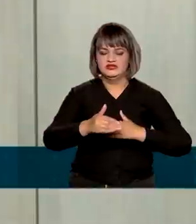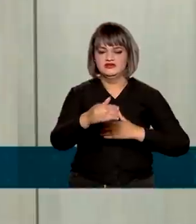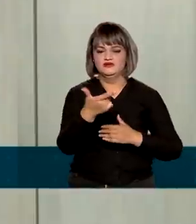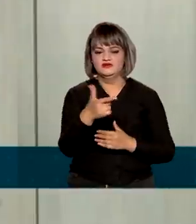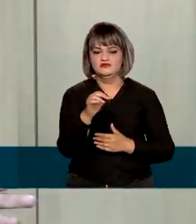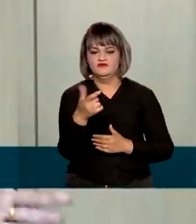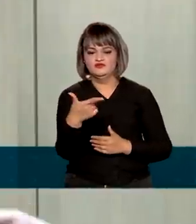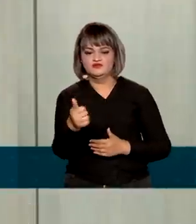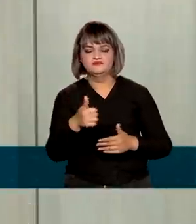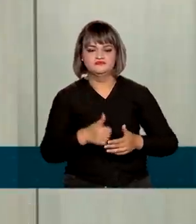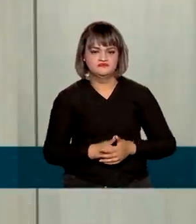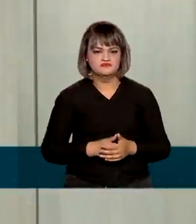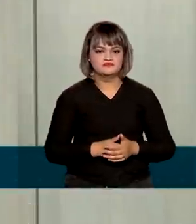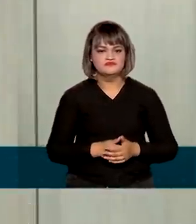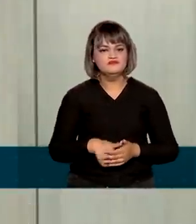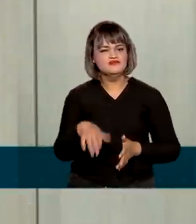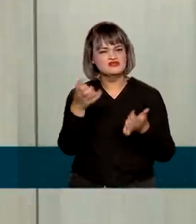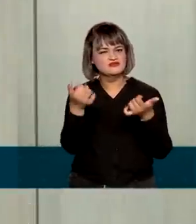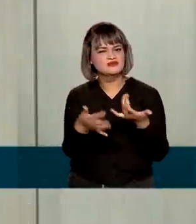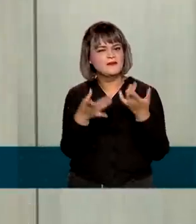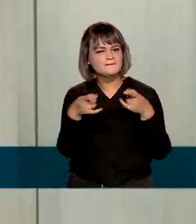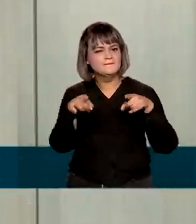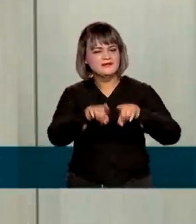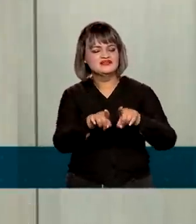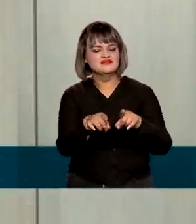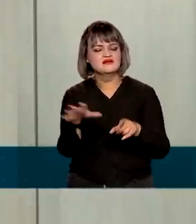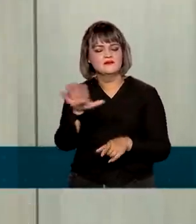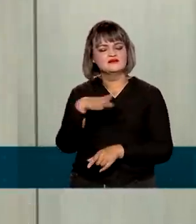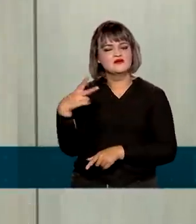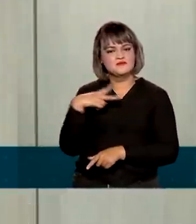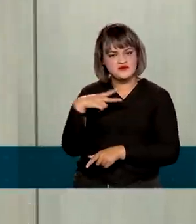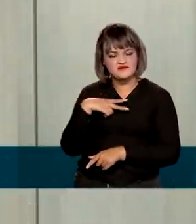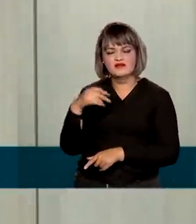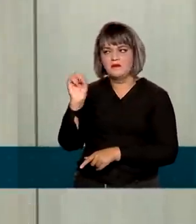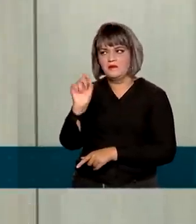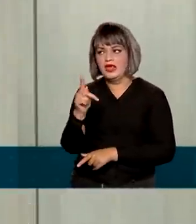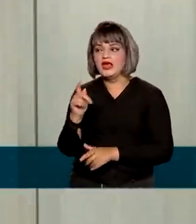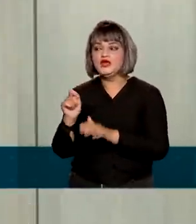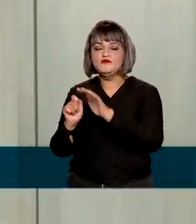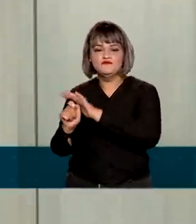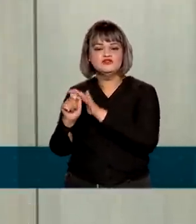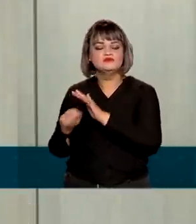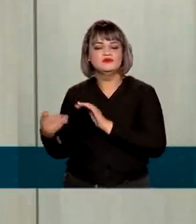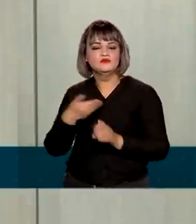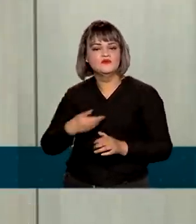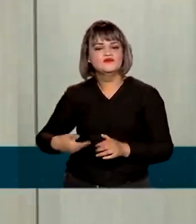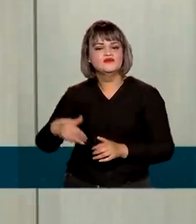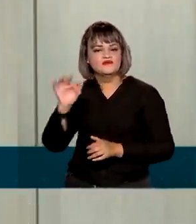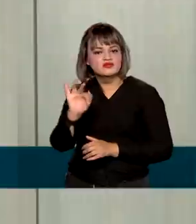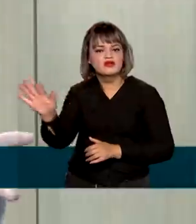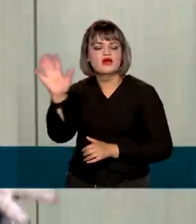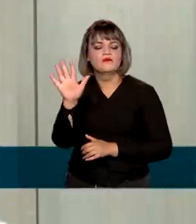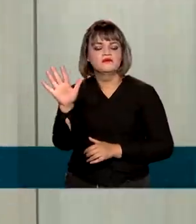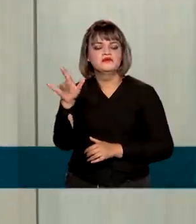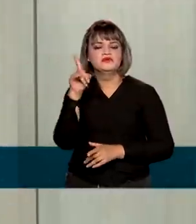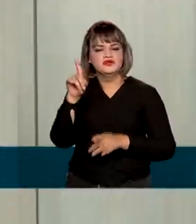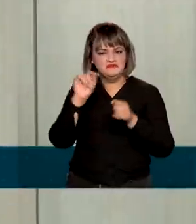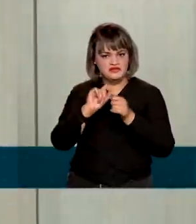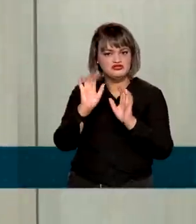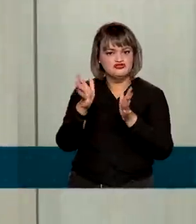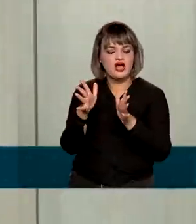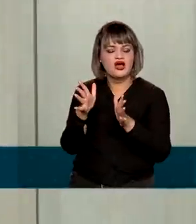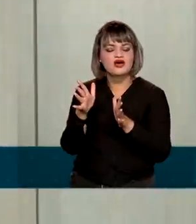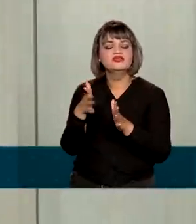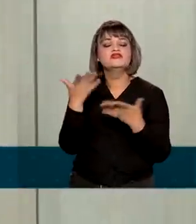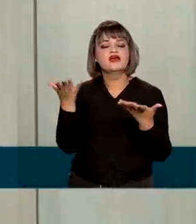2000 mas a gente falou das parceria e ativa privada mas também tem os investimentos do governo federal que foram feitos tem como você fazer um